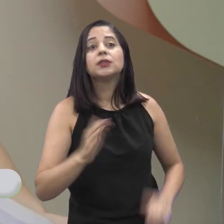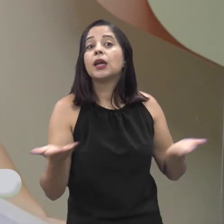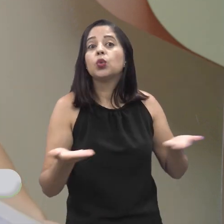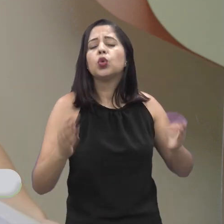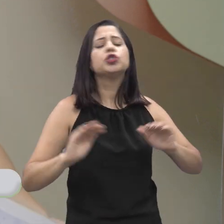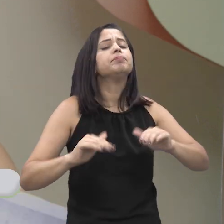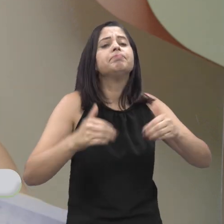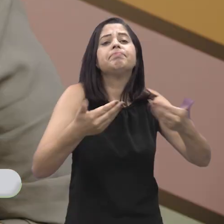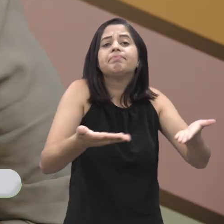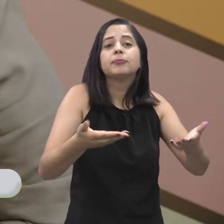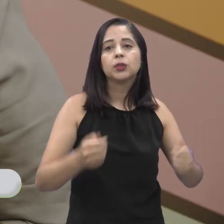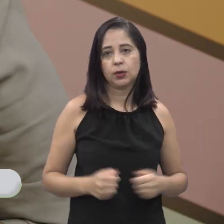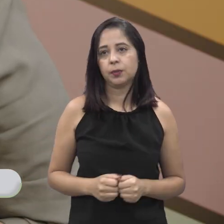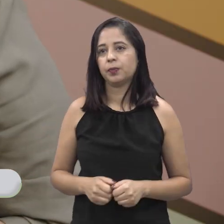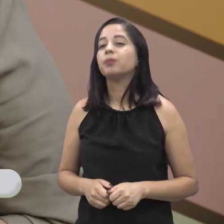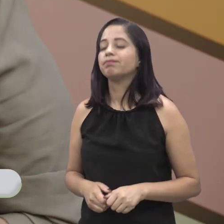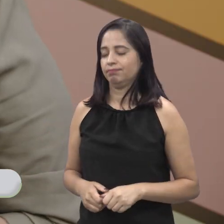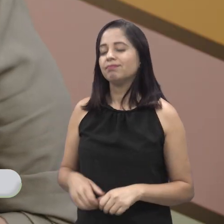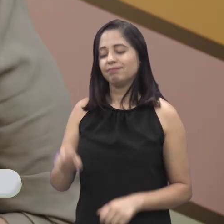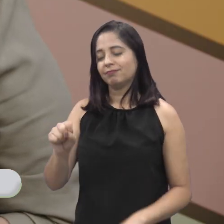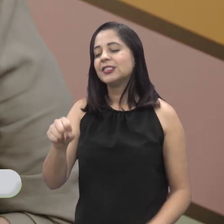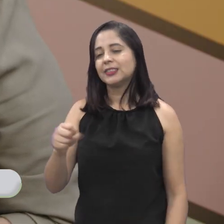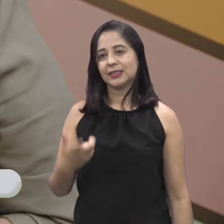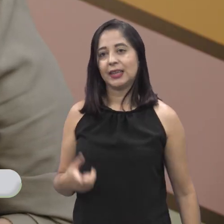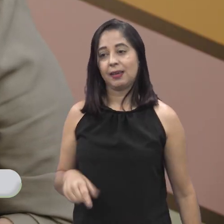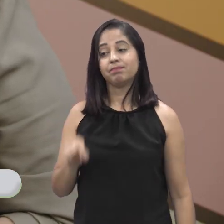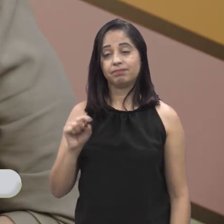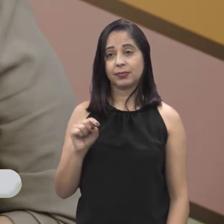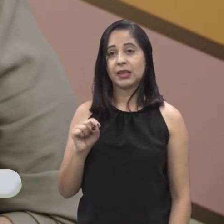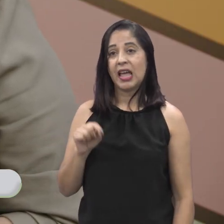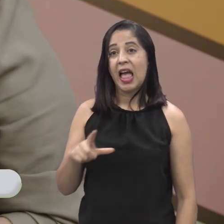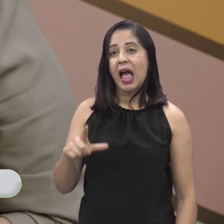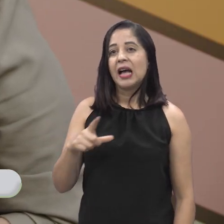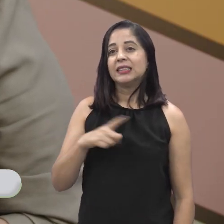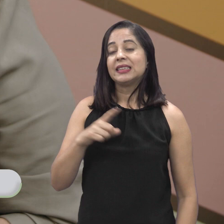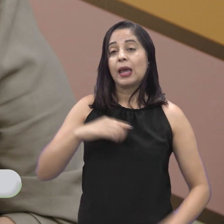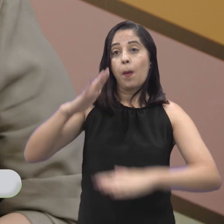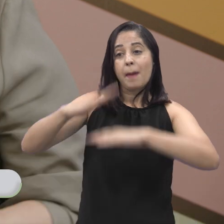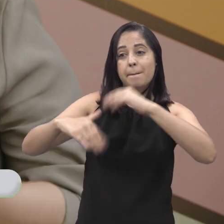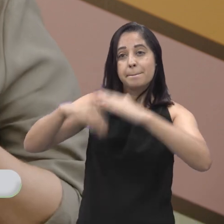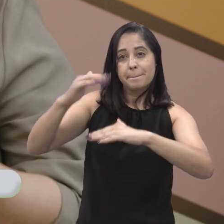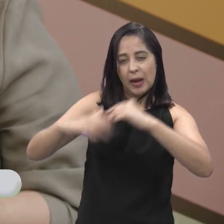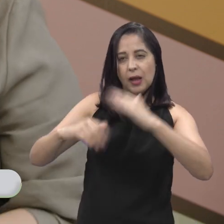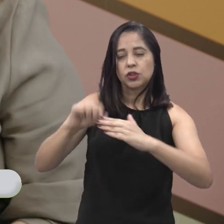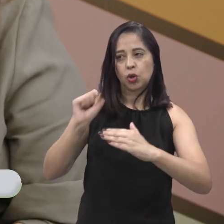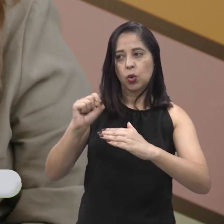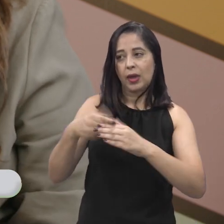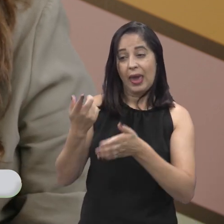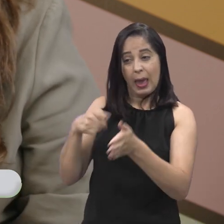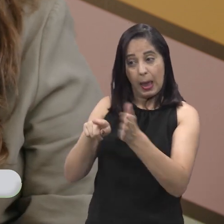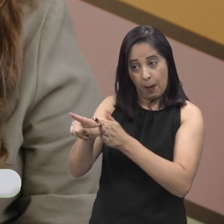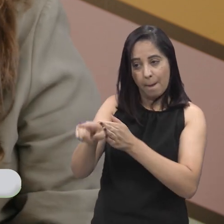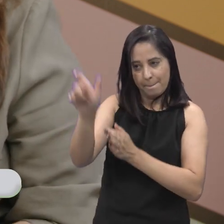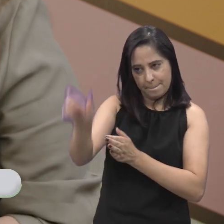isso. Sim, nós temos um exercício, né, na clínica, onde você pergunta, né, entre outros